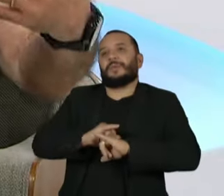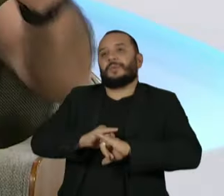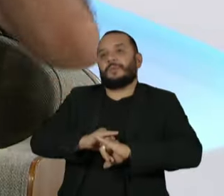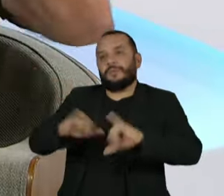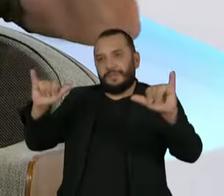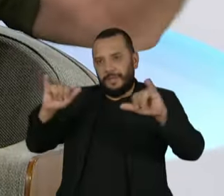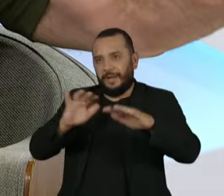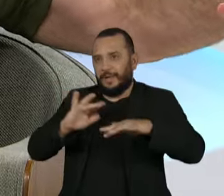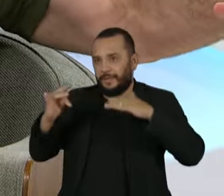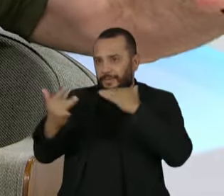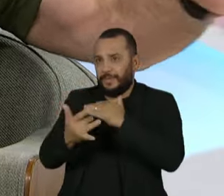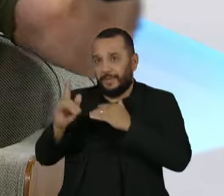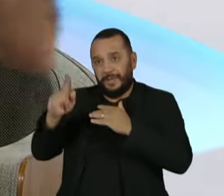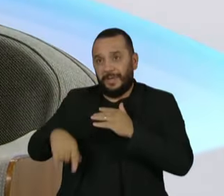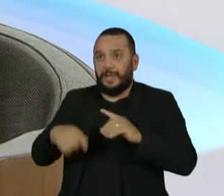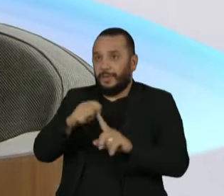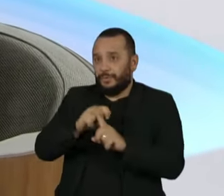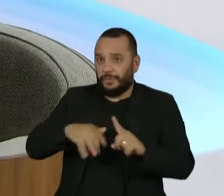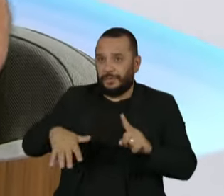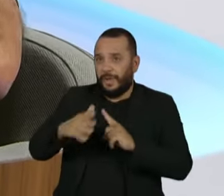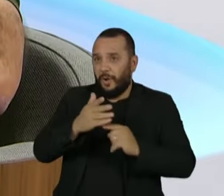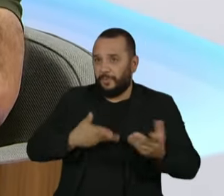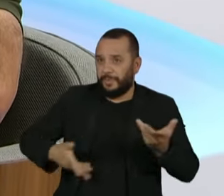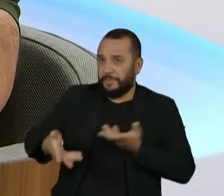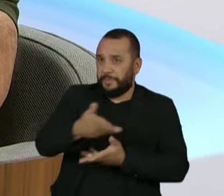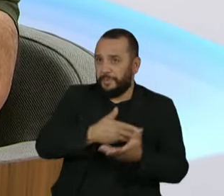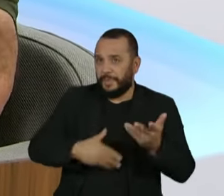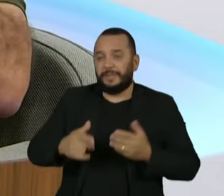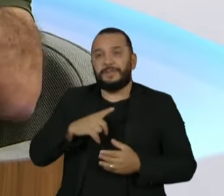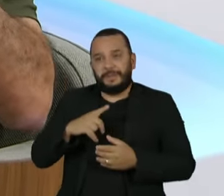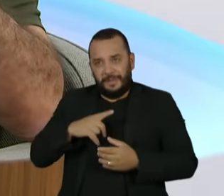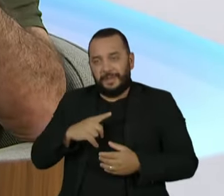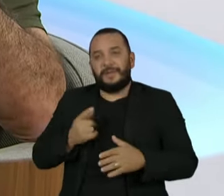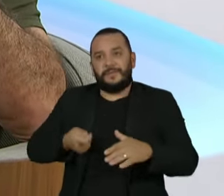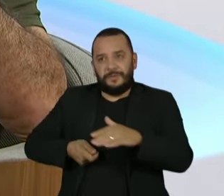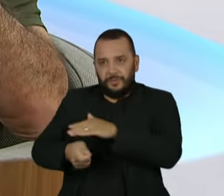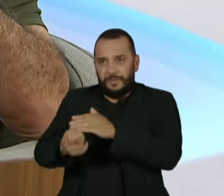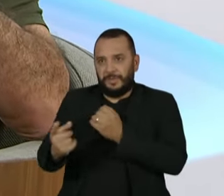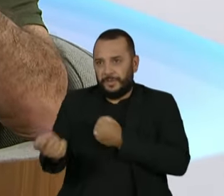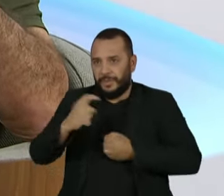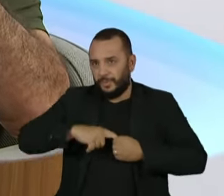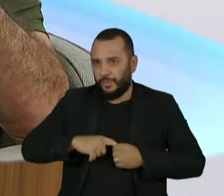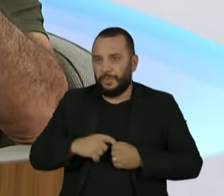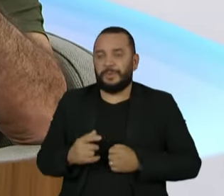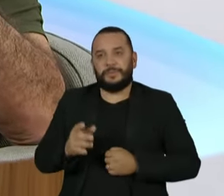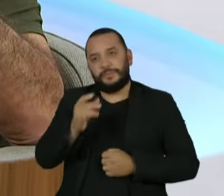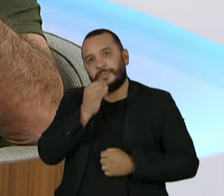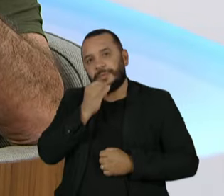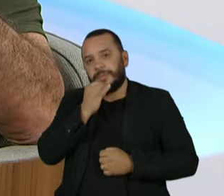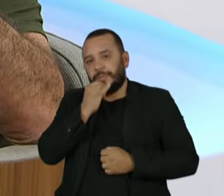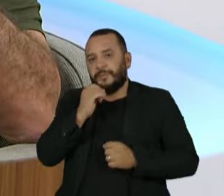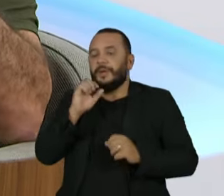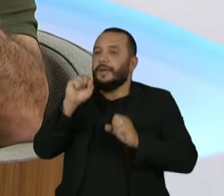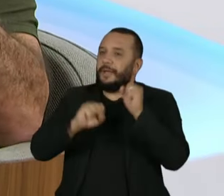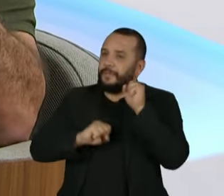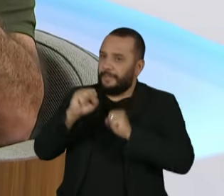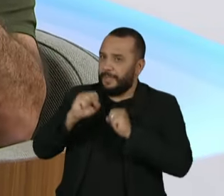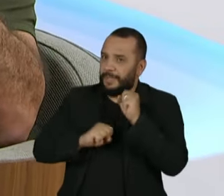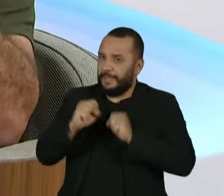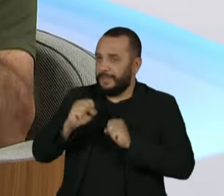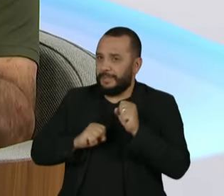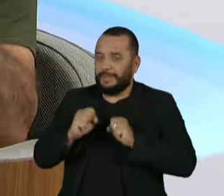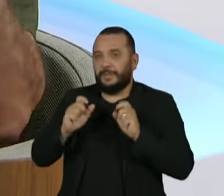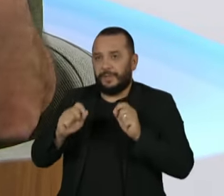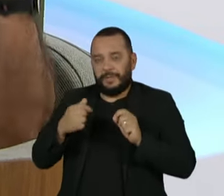numa rede que é social e que é um retorno desse investimento a gente tem uma ideia aqui olhando para pequenas e médias empresas o Brasil